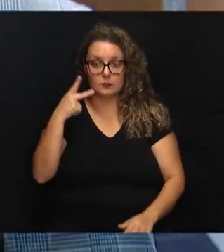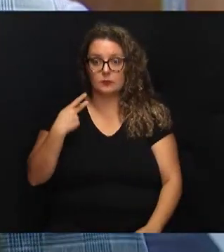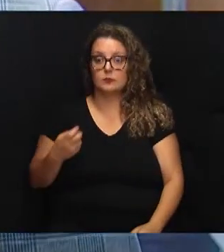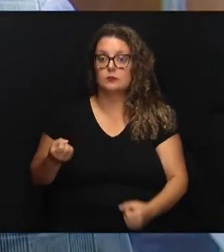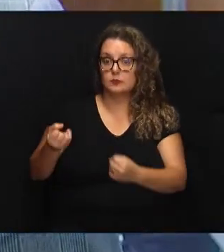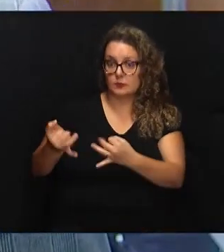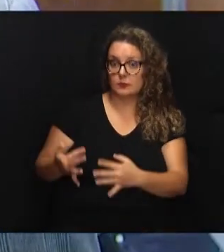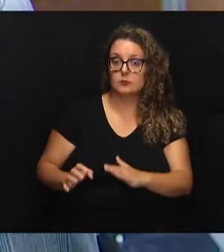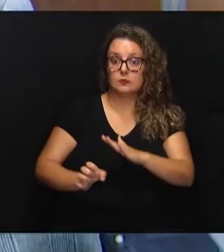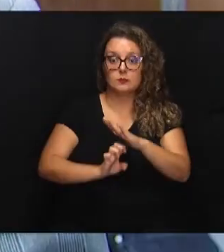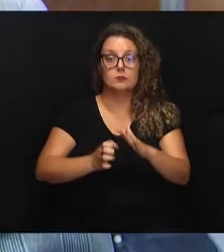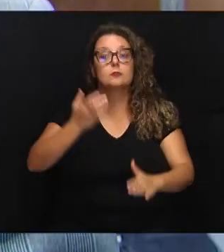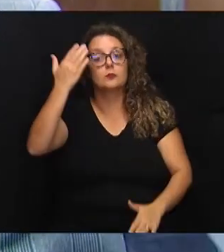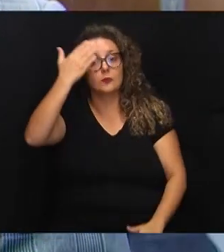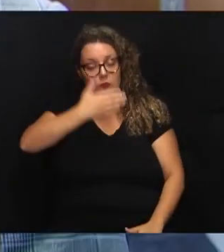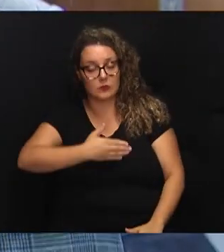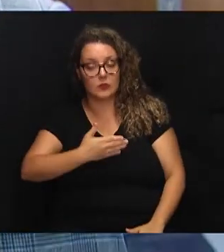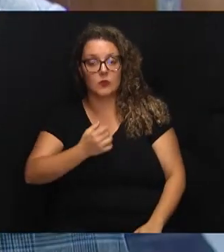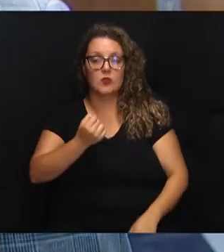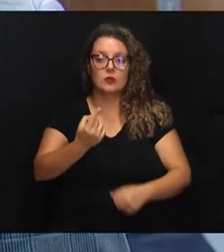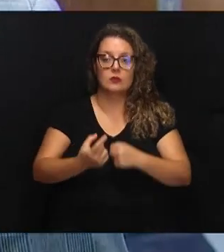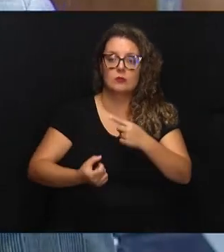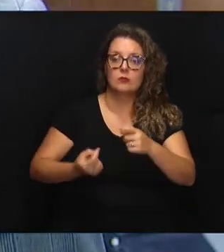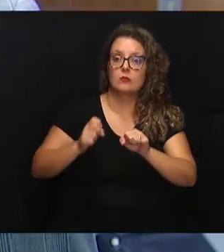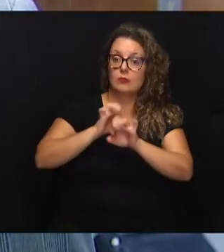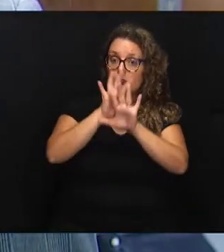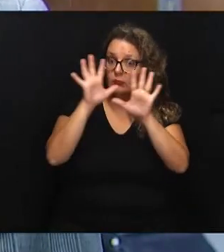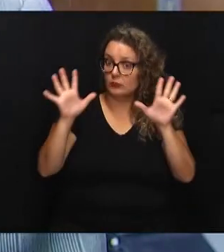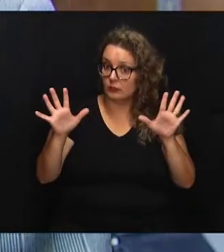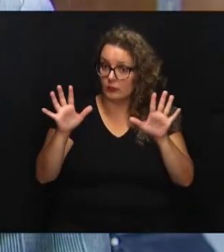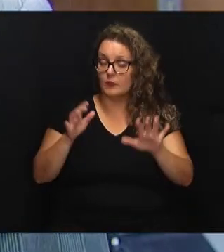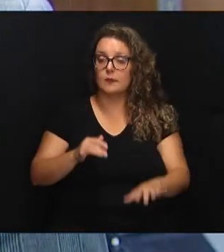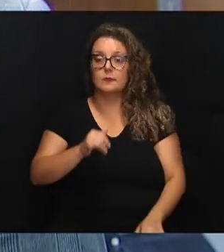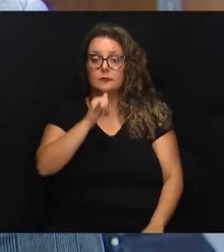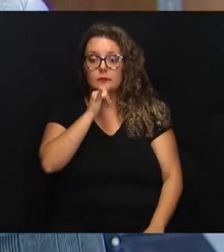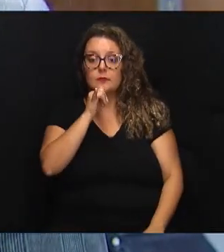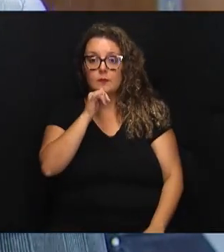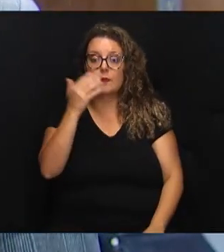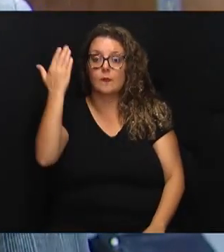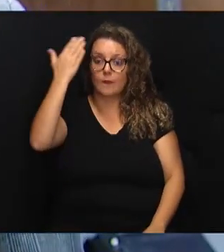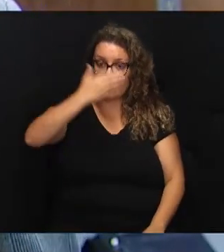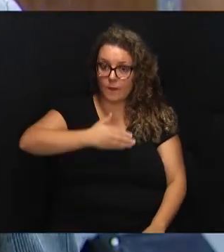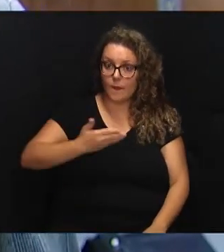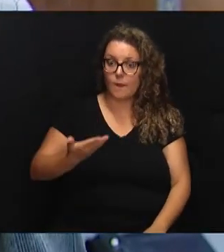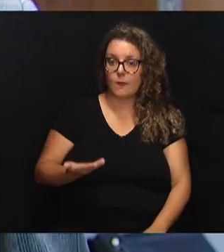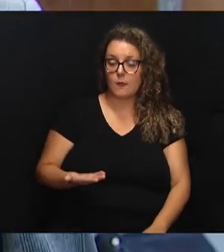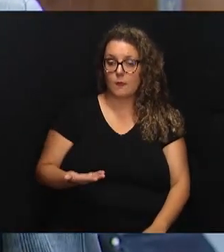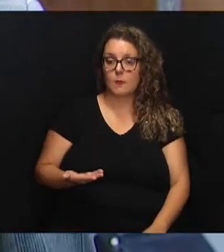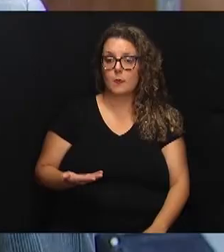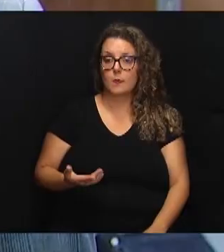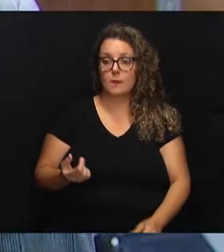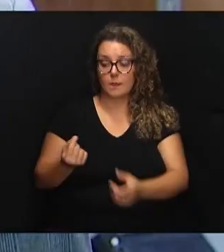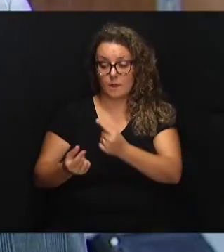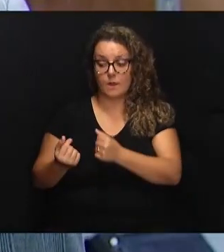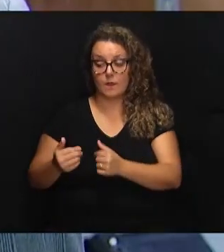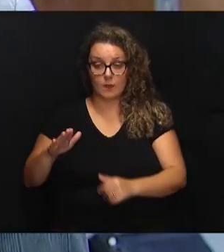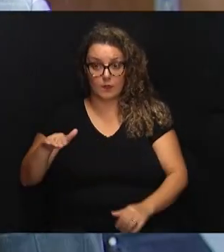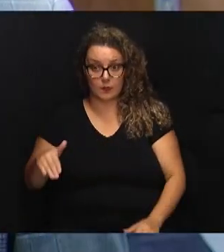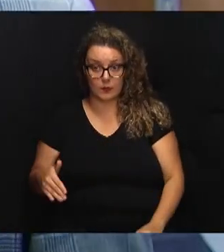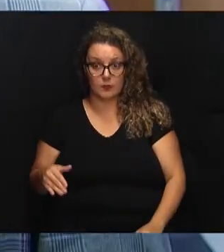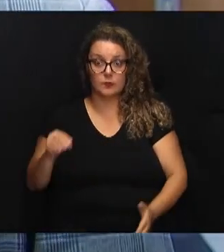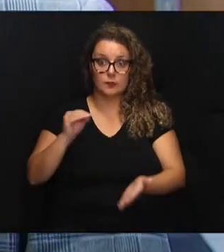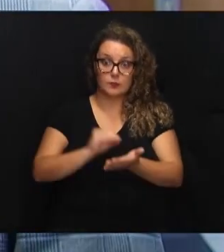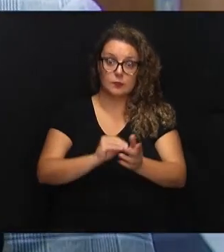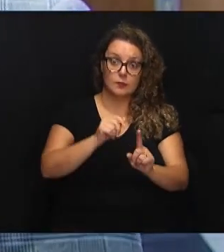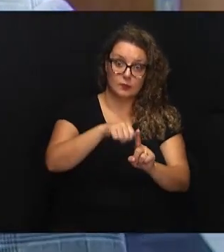empresa deve comprovar algumas transparências, por exemplo, ela deve comprovar que os preços delas nos últimos